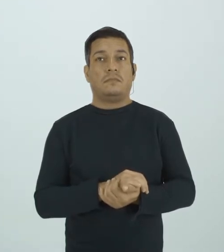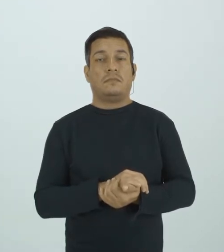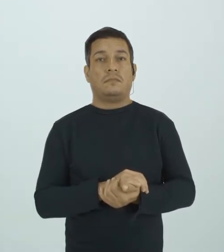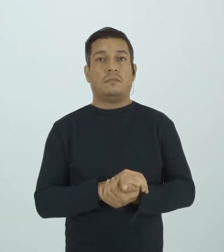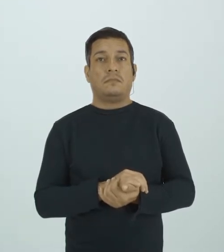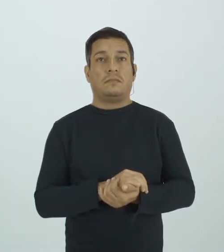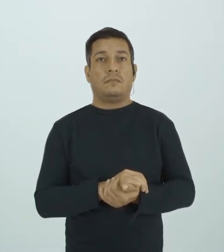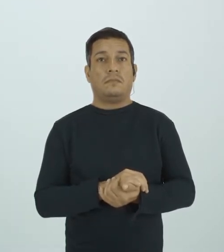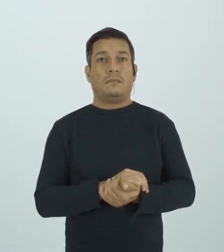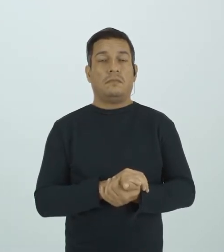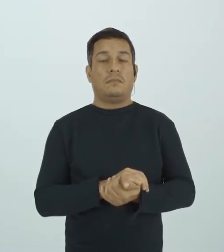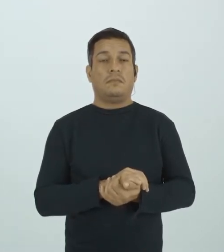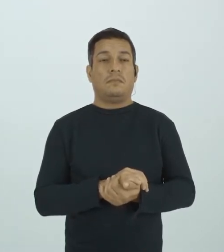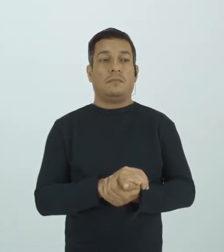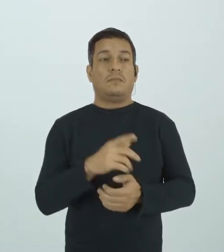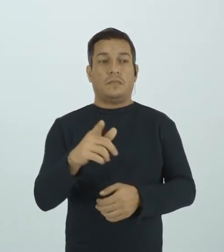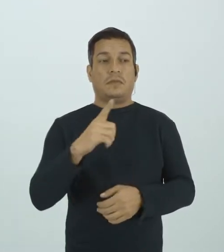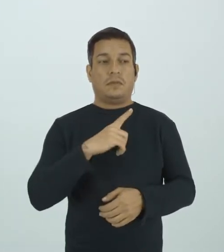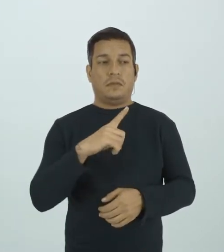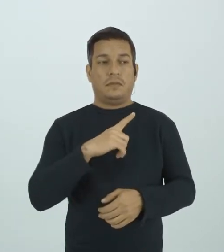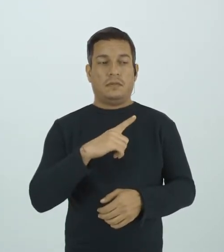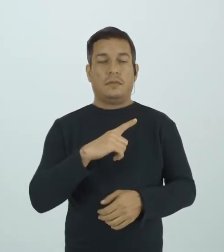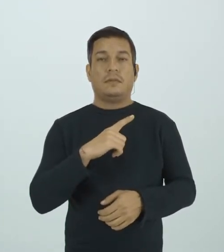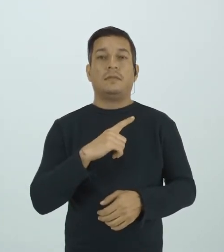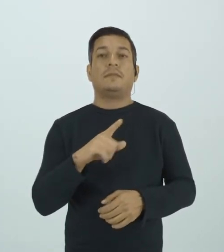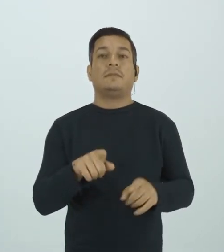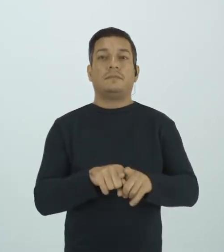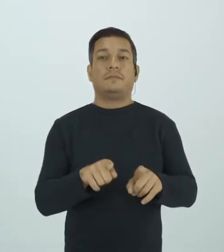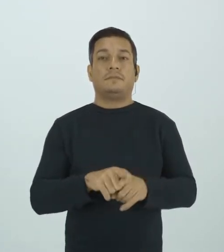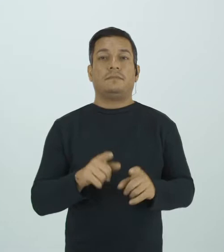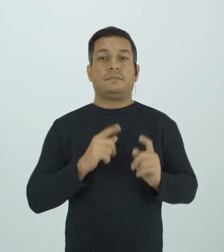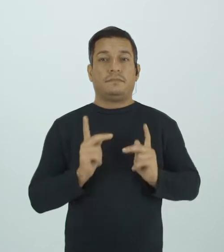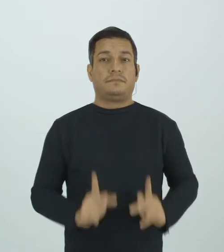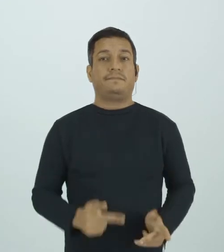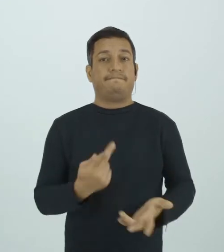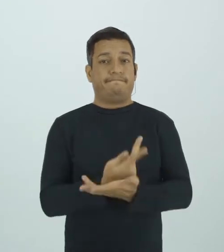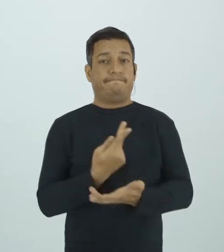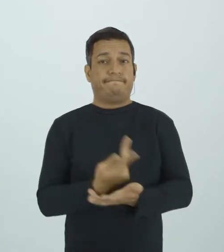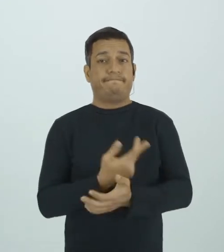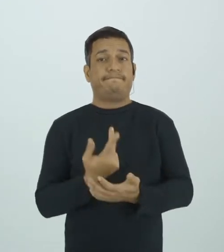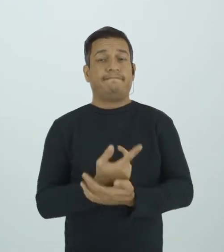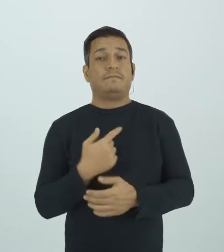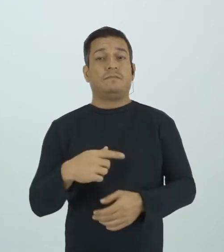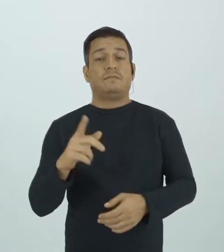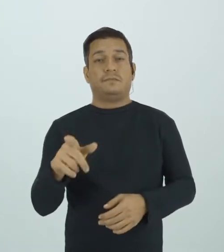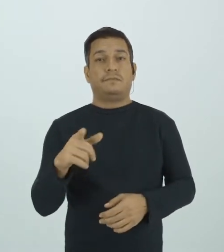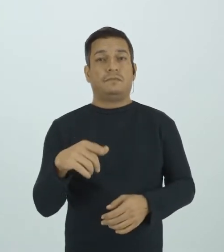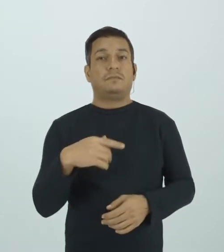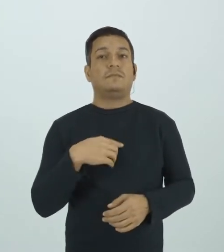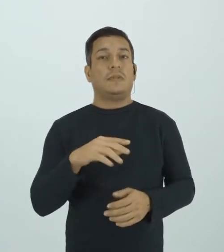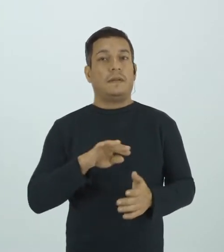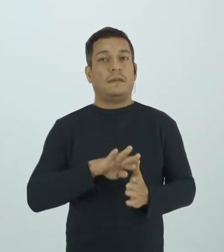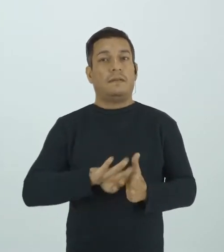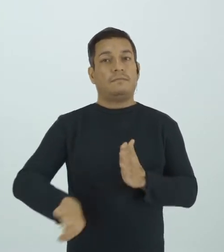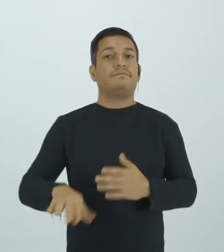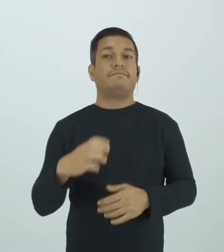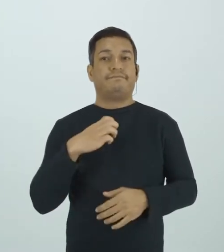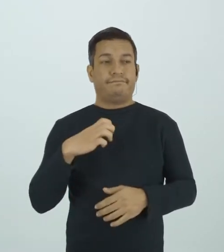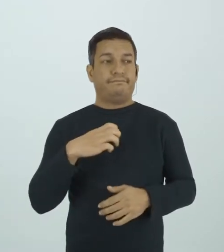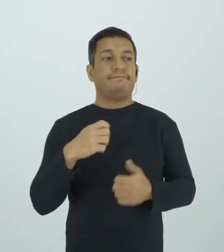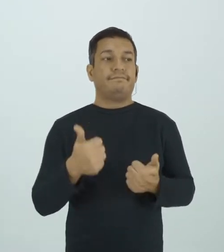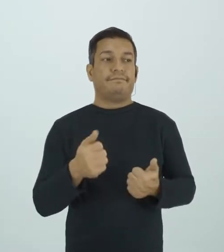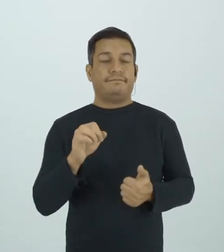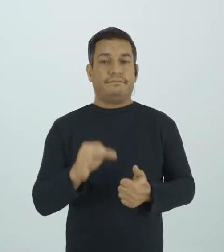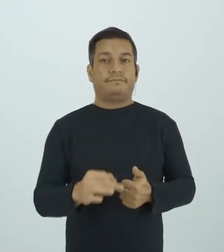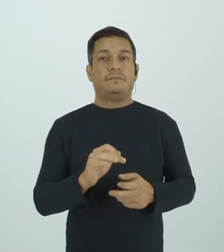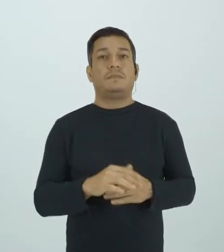você acaba tendo um comportamento errado, você acaba não sendo ético, certo?